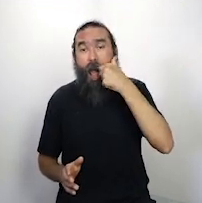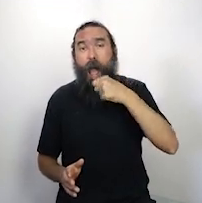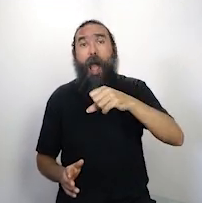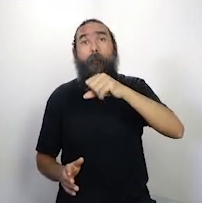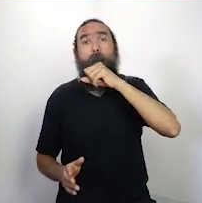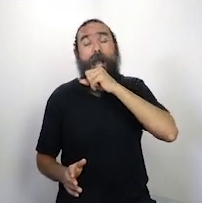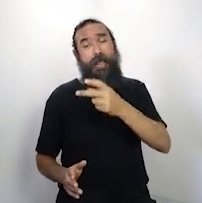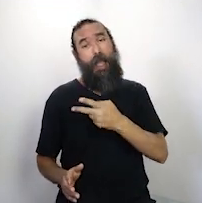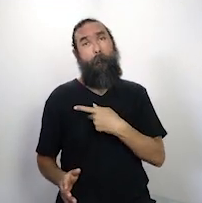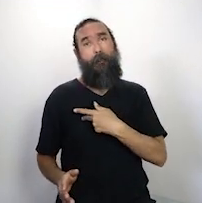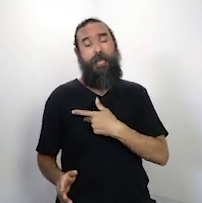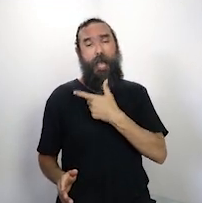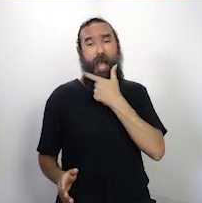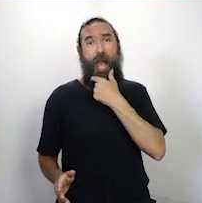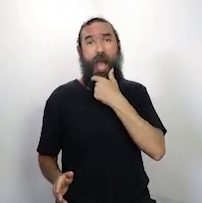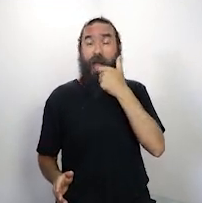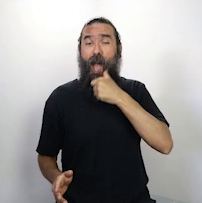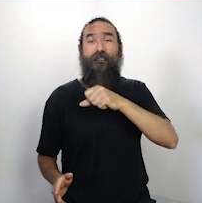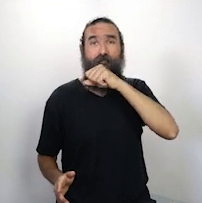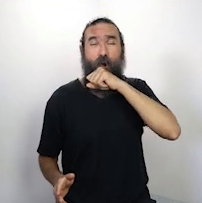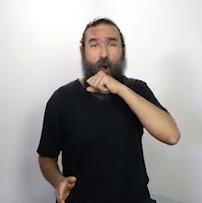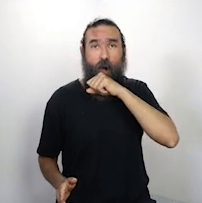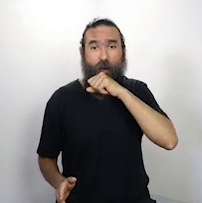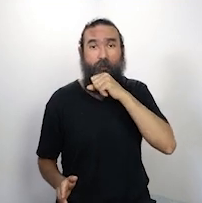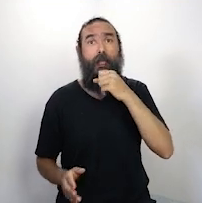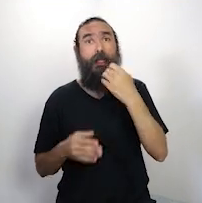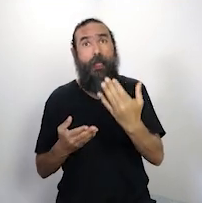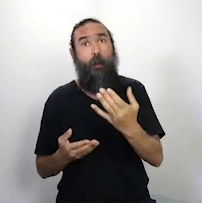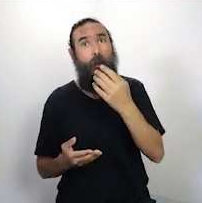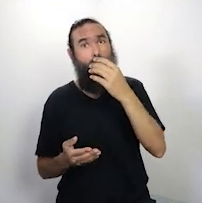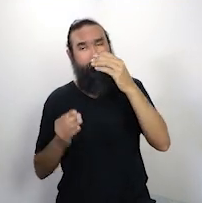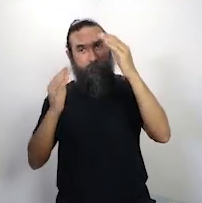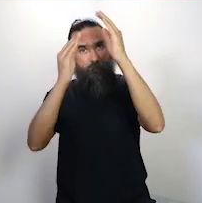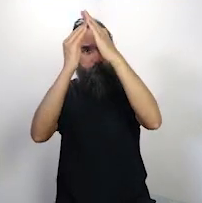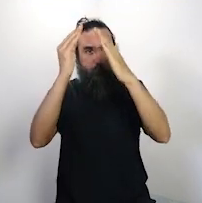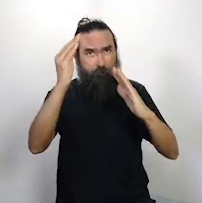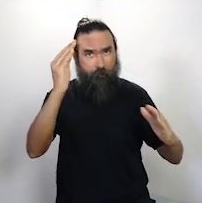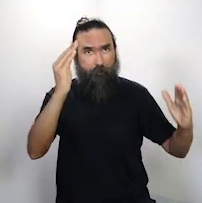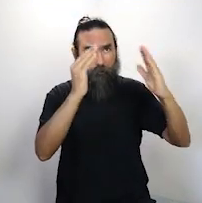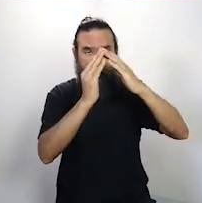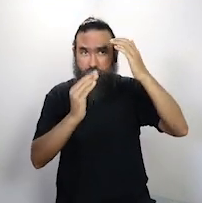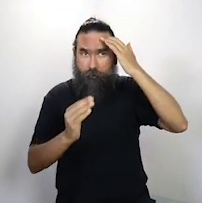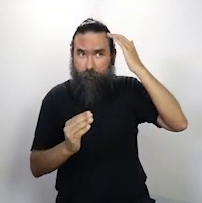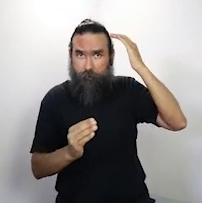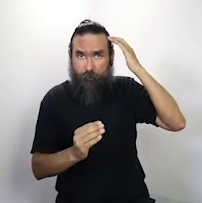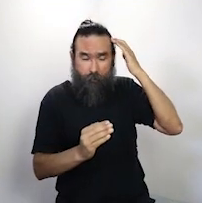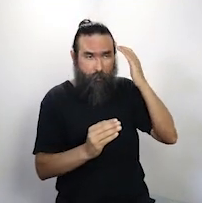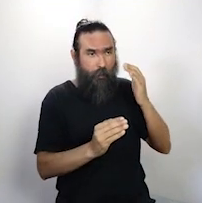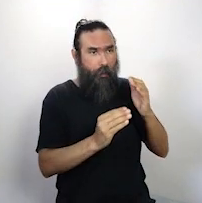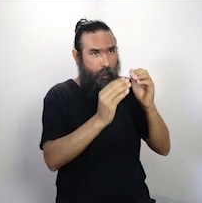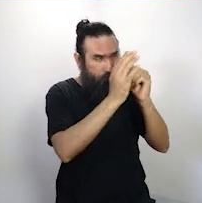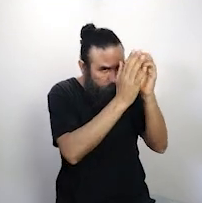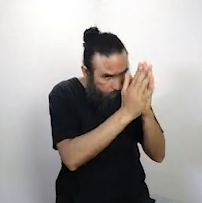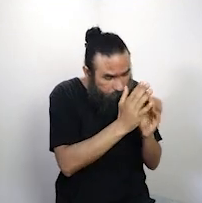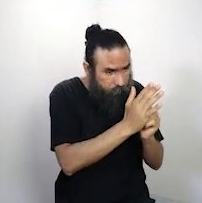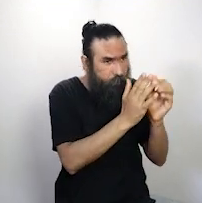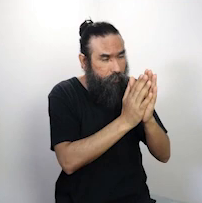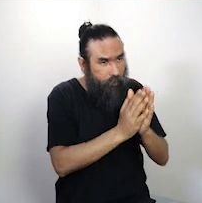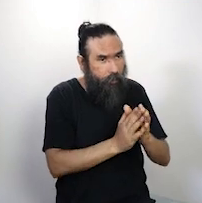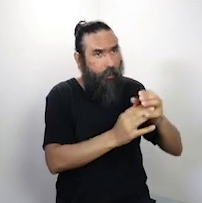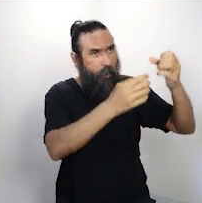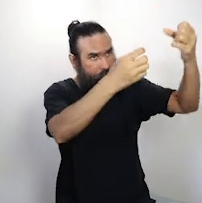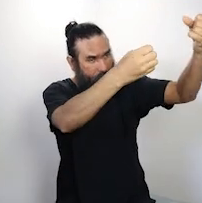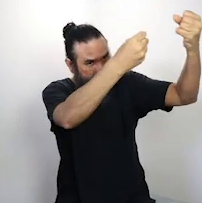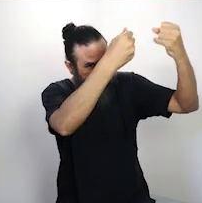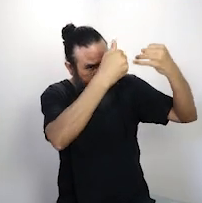terreiro, fomos todos criados no maracatu. Então, foi consultado os Dologuns, que não foi eu que escolhi, ou não foi minha avó que escolheu. A